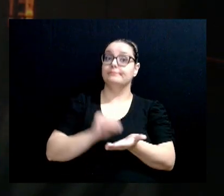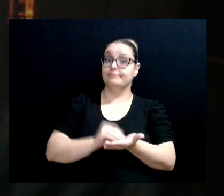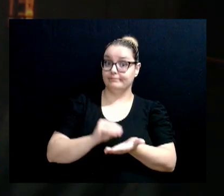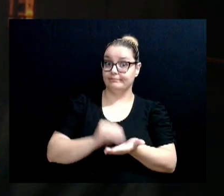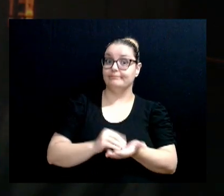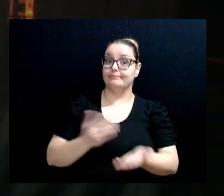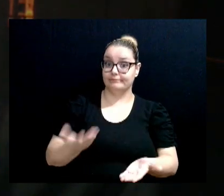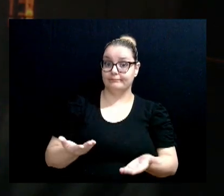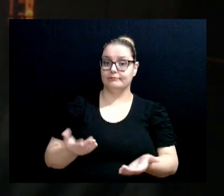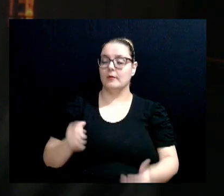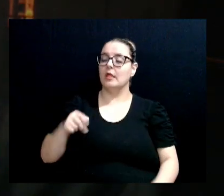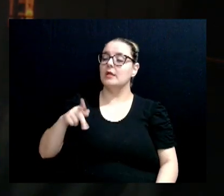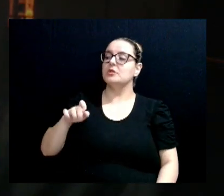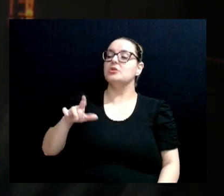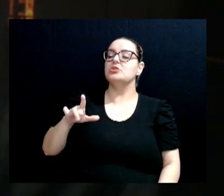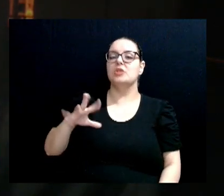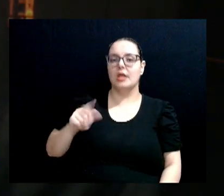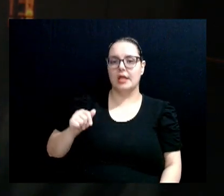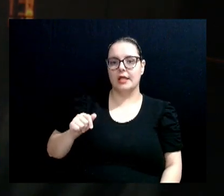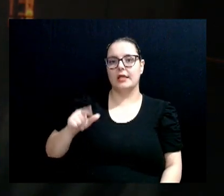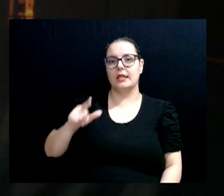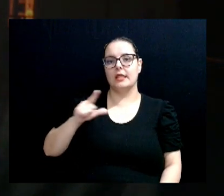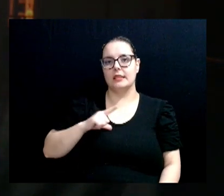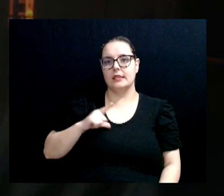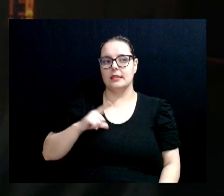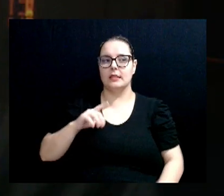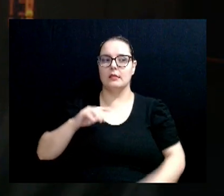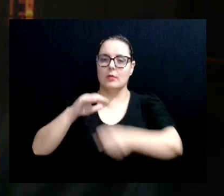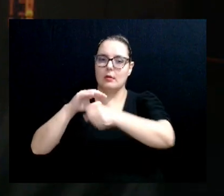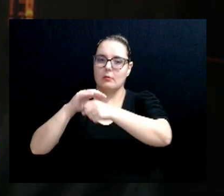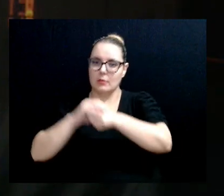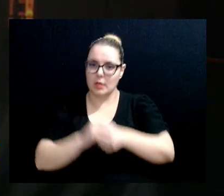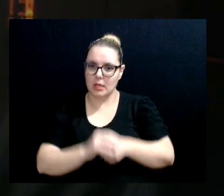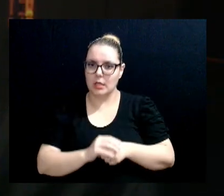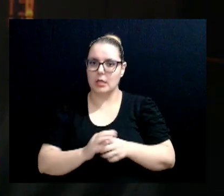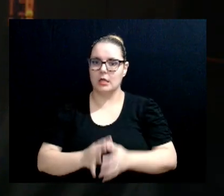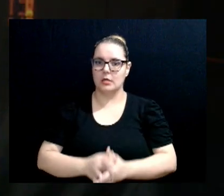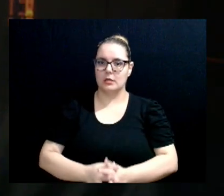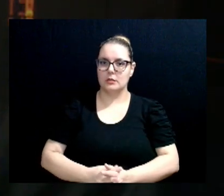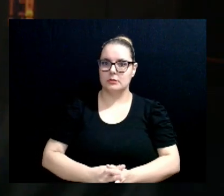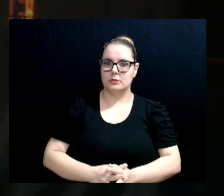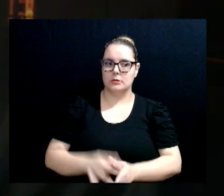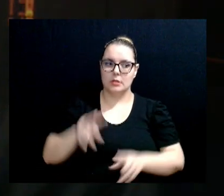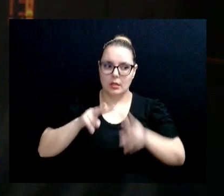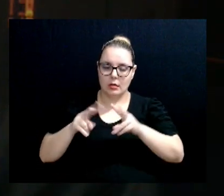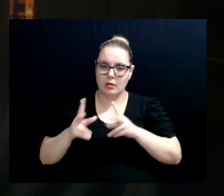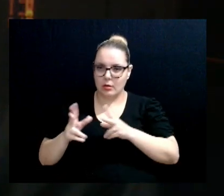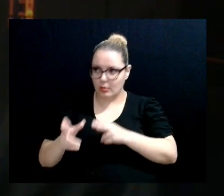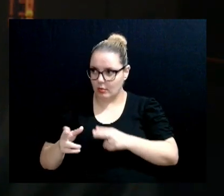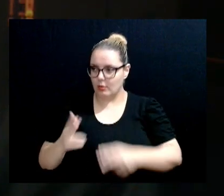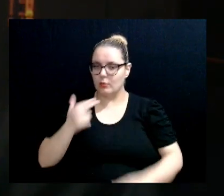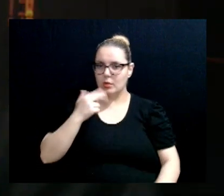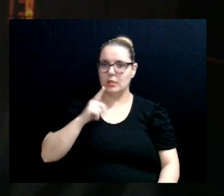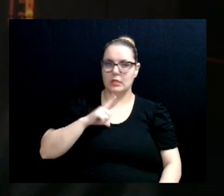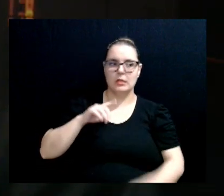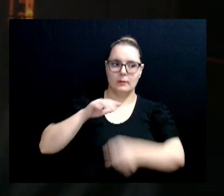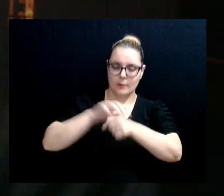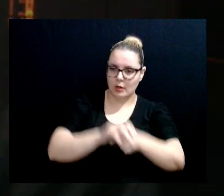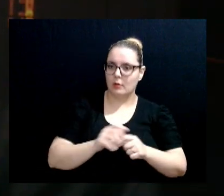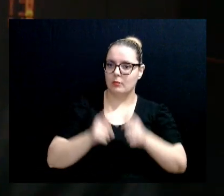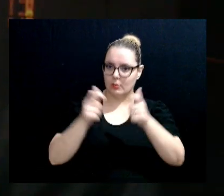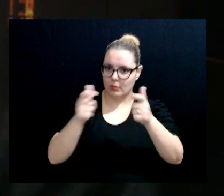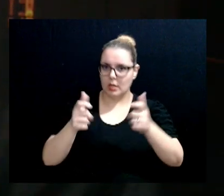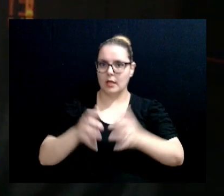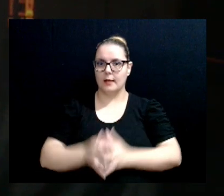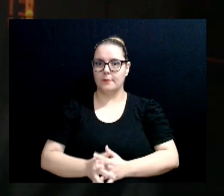Angélica, tem uma pressão, você, na sua visão como nutricionista, tem uma pressão maior sobre